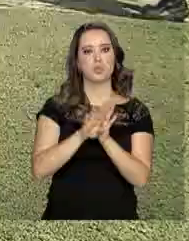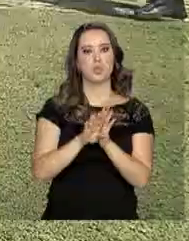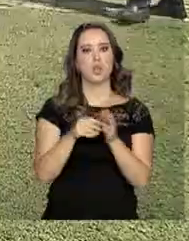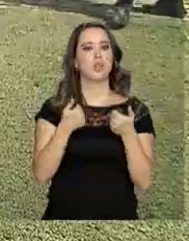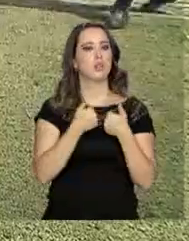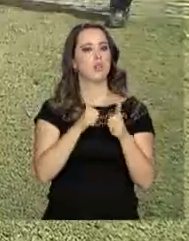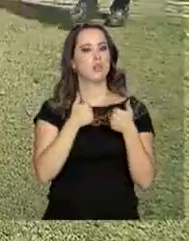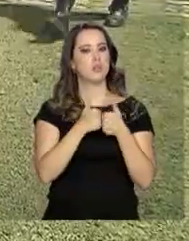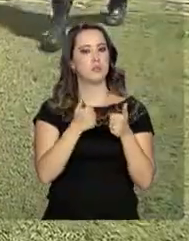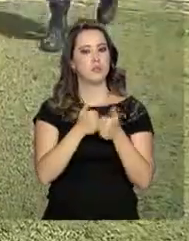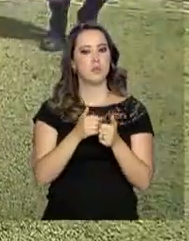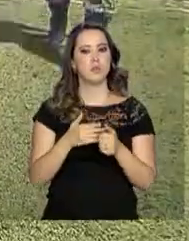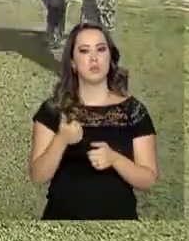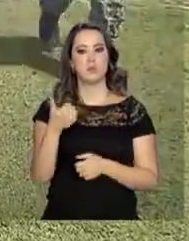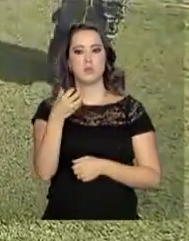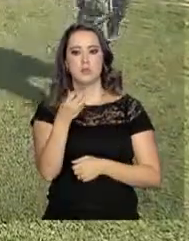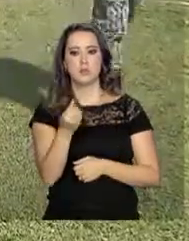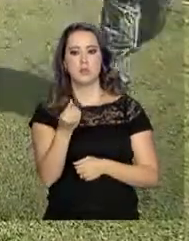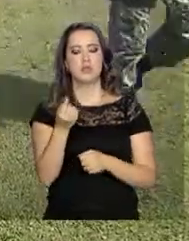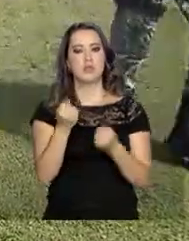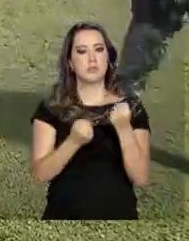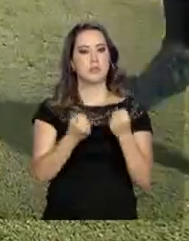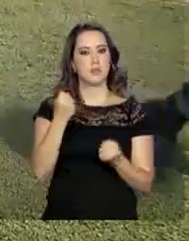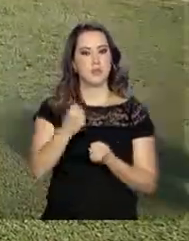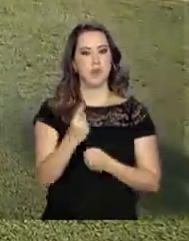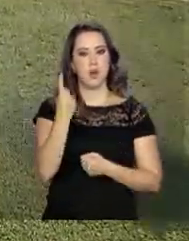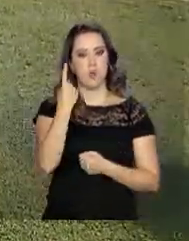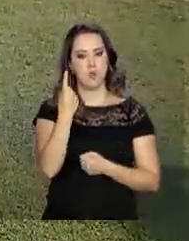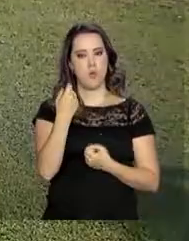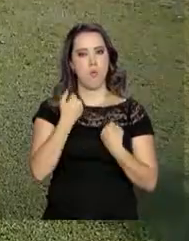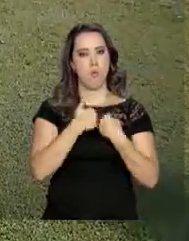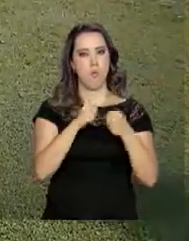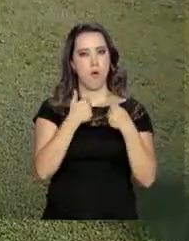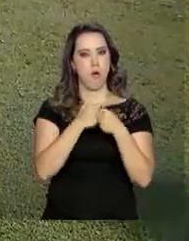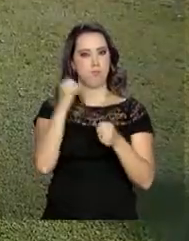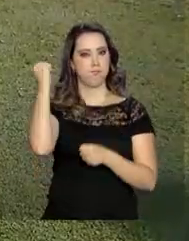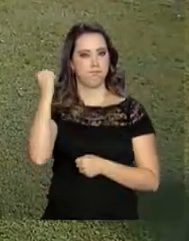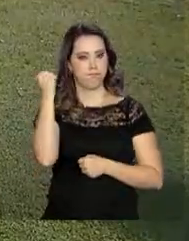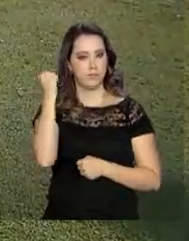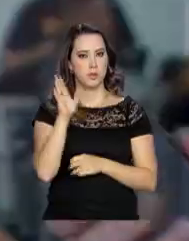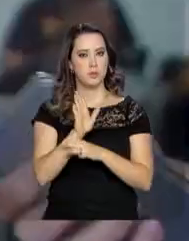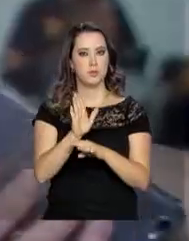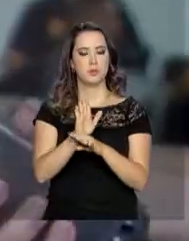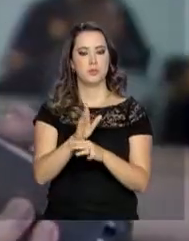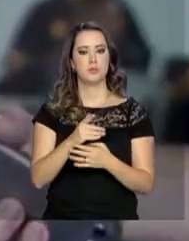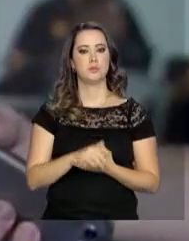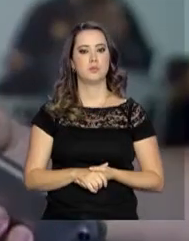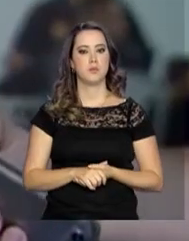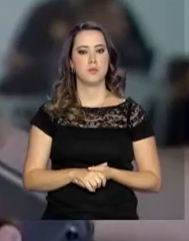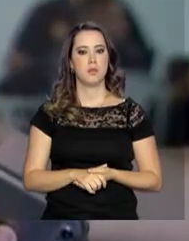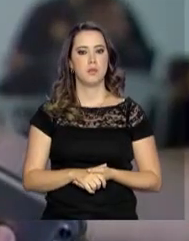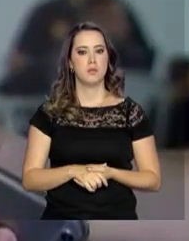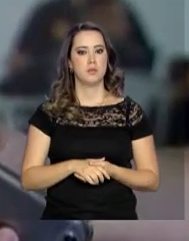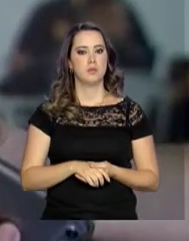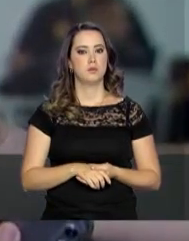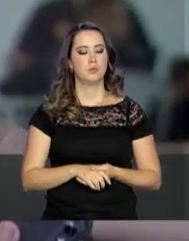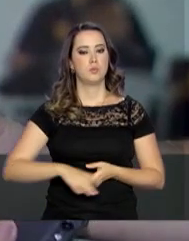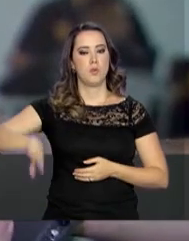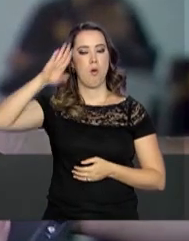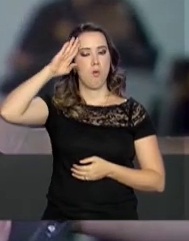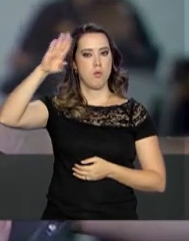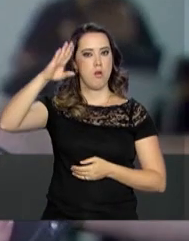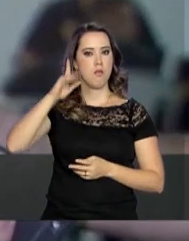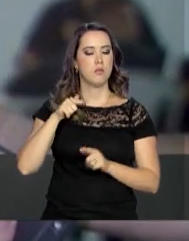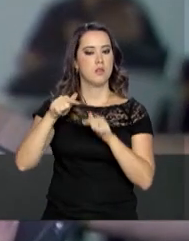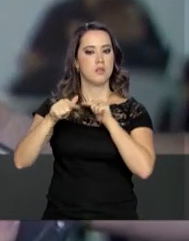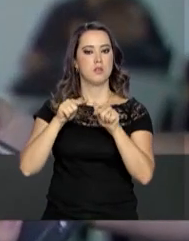terra, trazendo 16 caminhonetes e um ônibus para reforçar o trabalho na fronteira. Os agentes vão fazer um trabalho relacionado